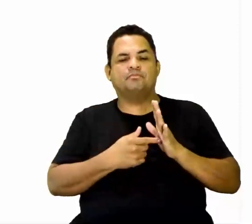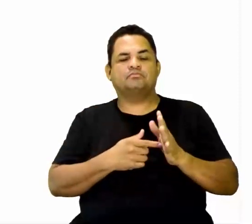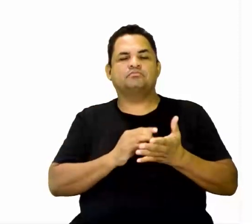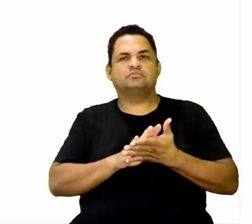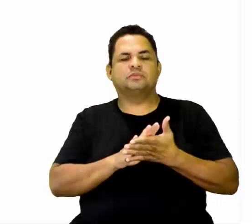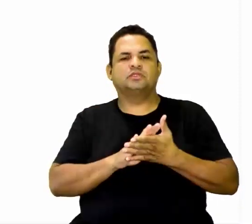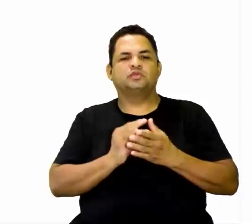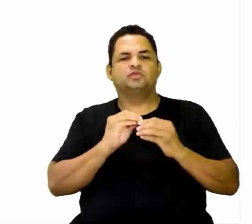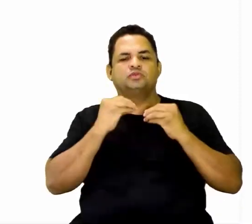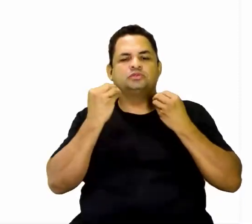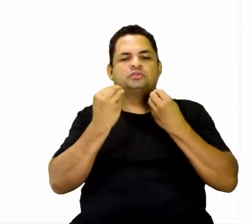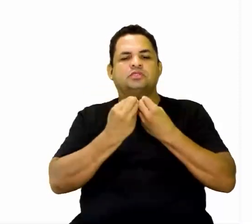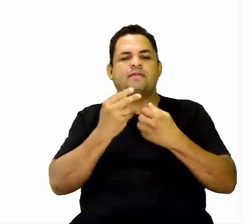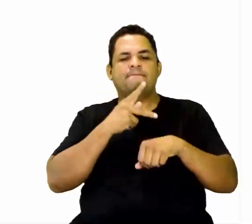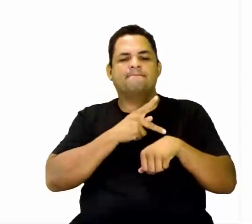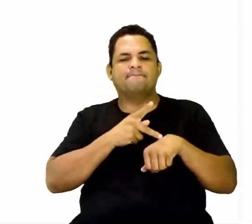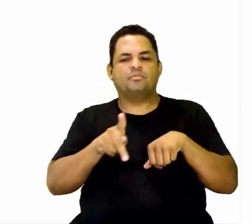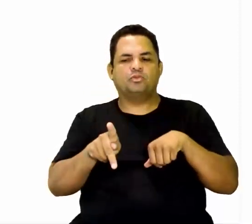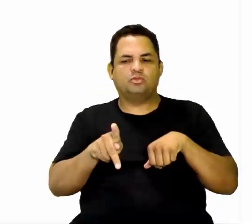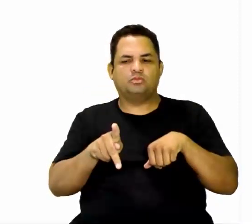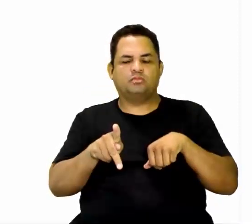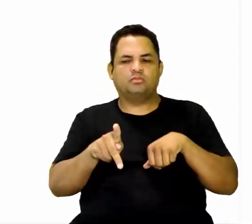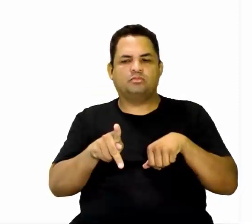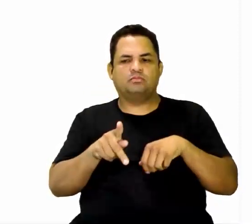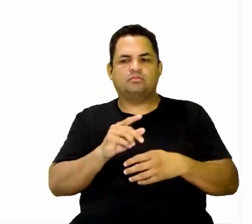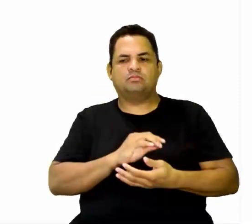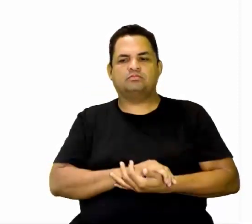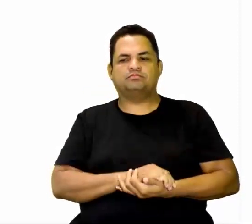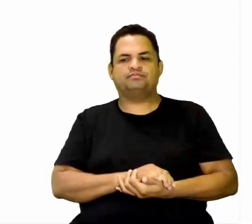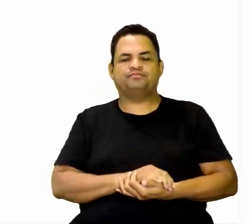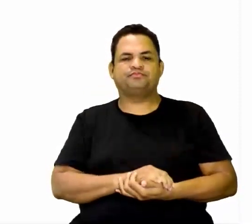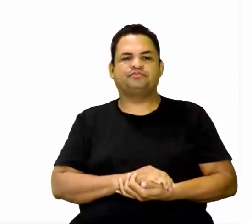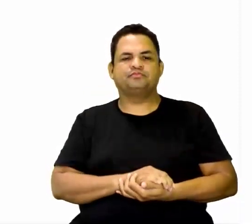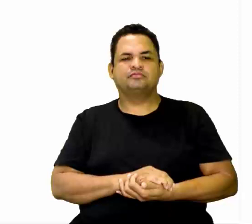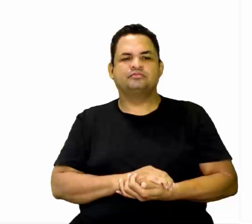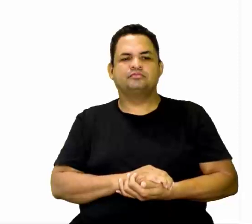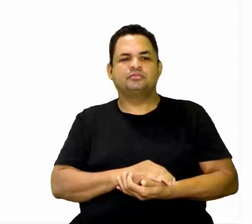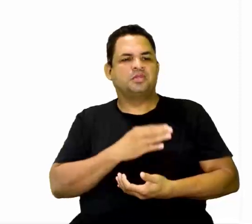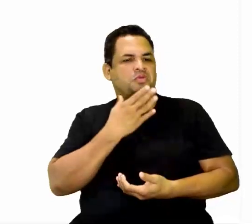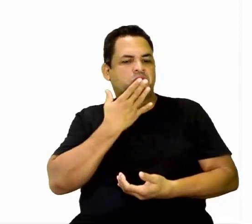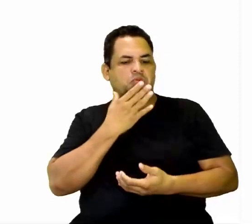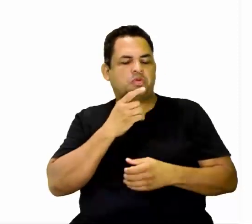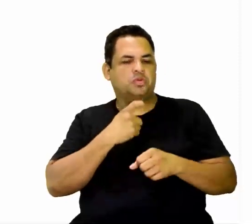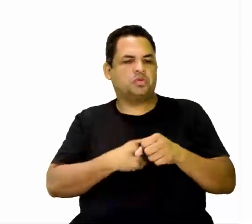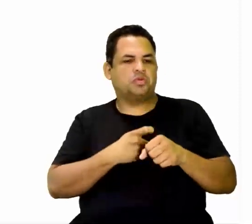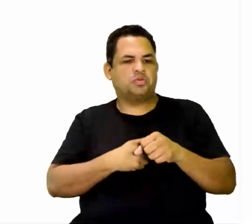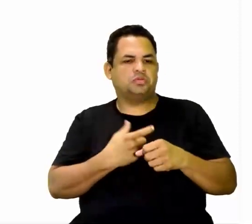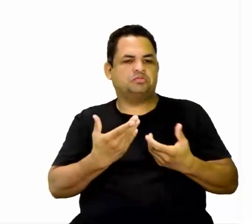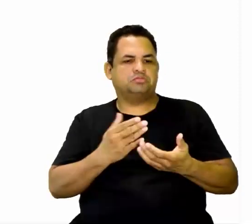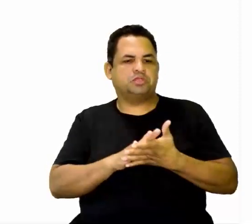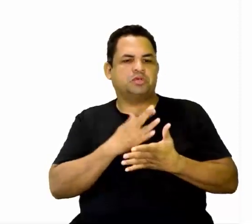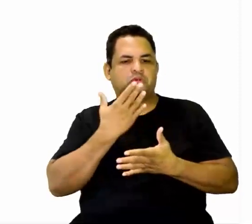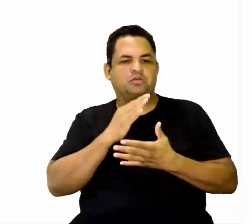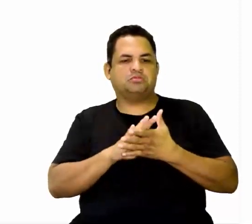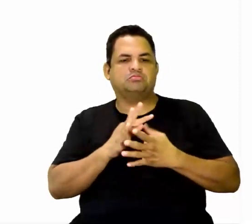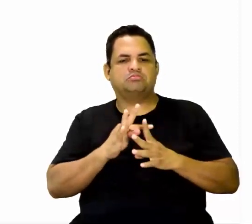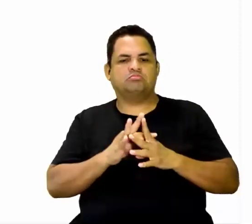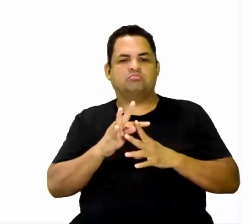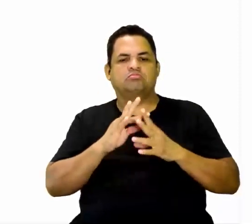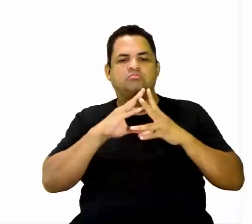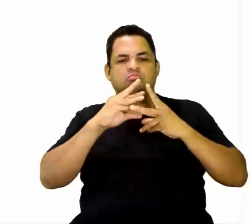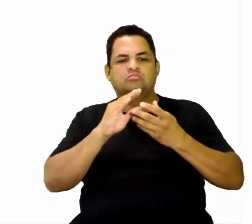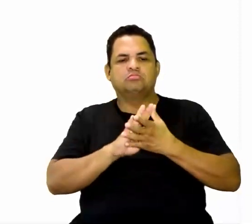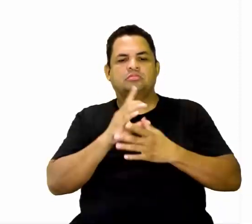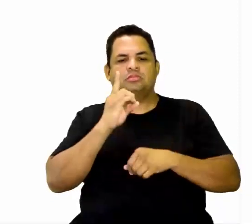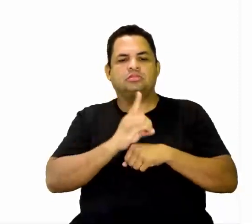ela é pura, tá joia? Nem cor e dureza, nem cor e ponto de fusão. Também a